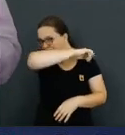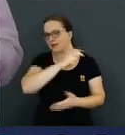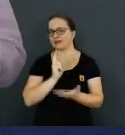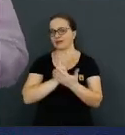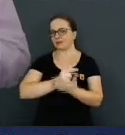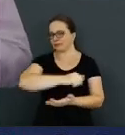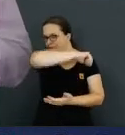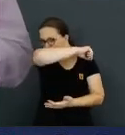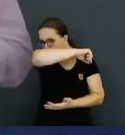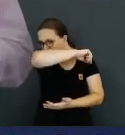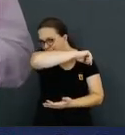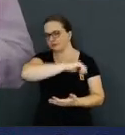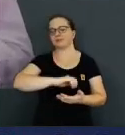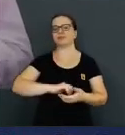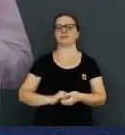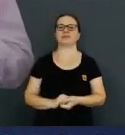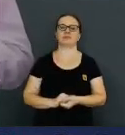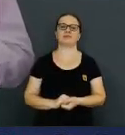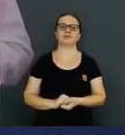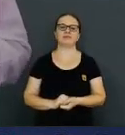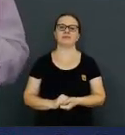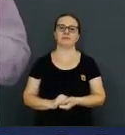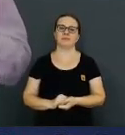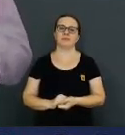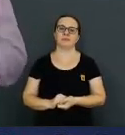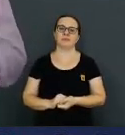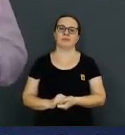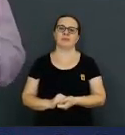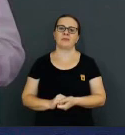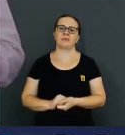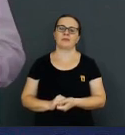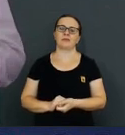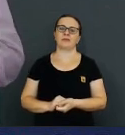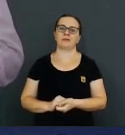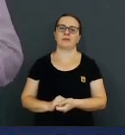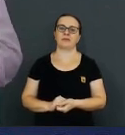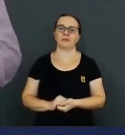das portas, pega uma toalha, né, papel toalha, abrir e coisas assim, tá?